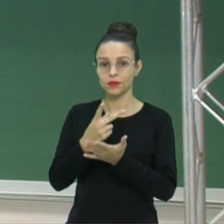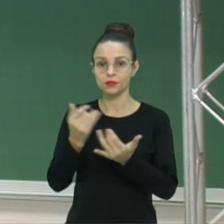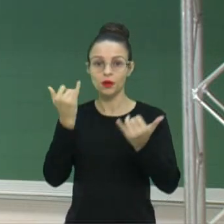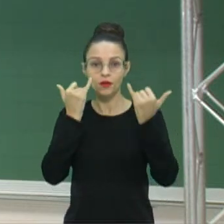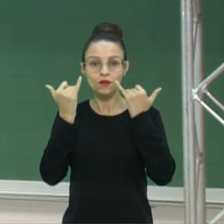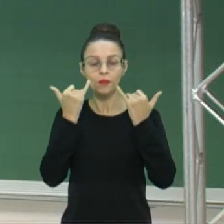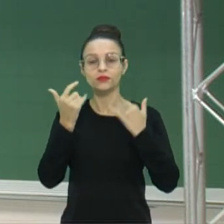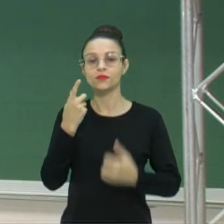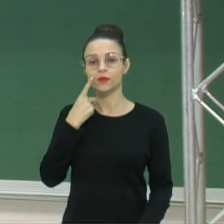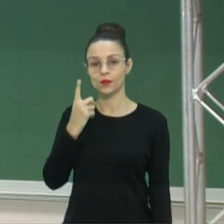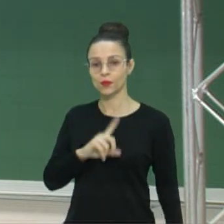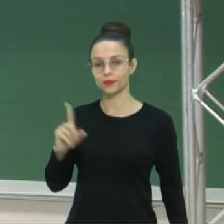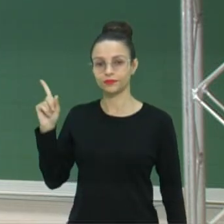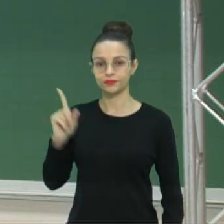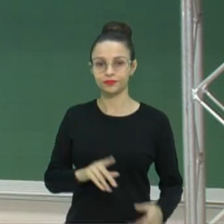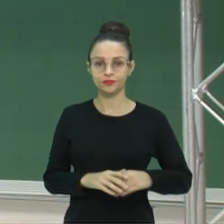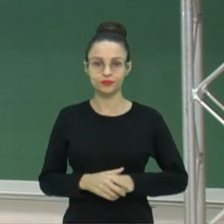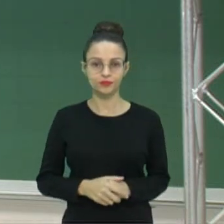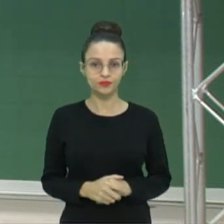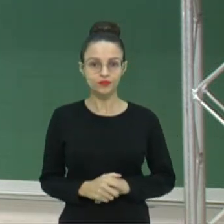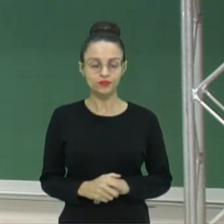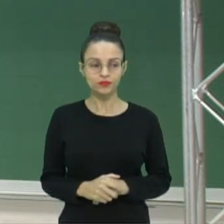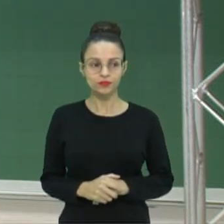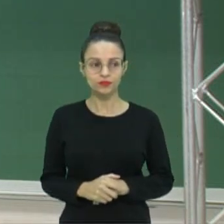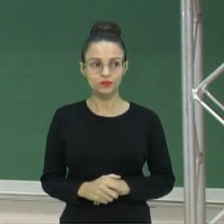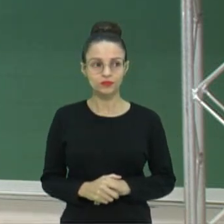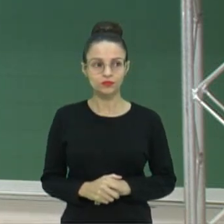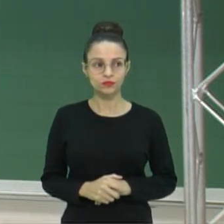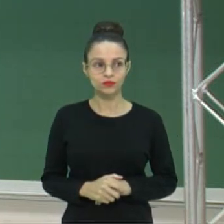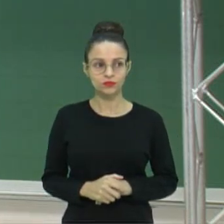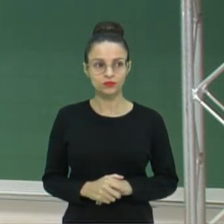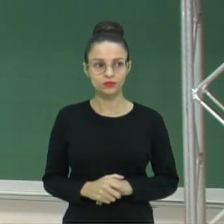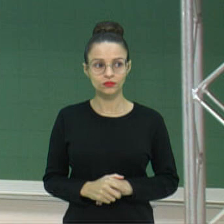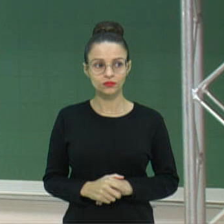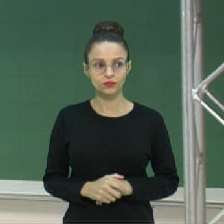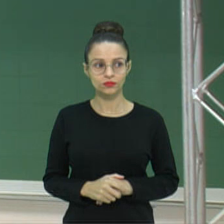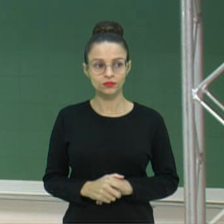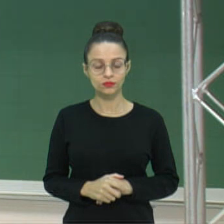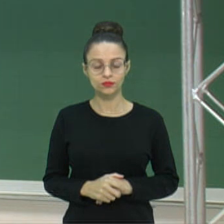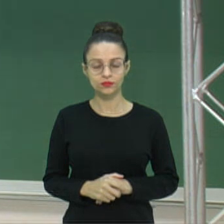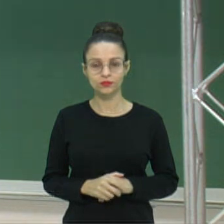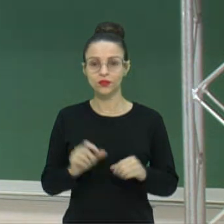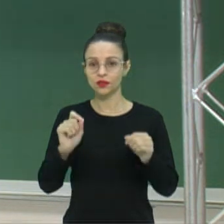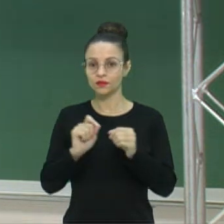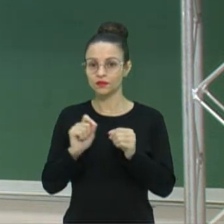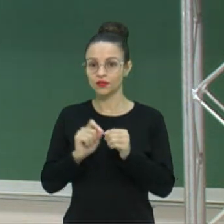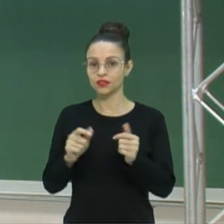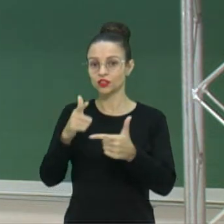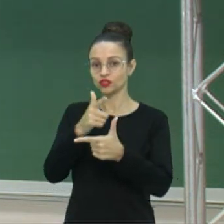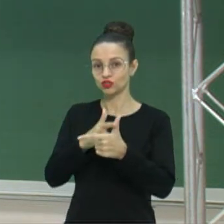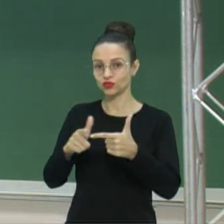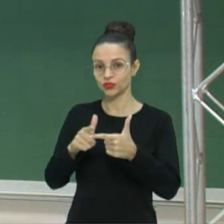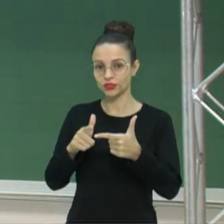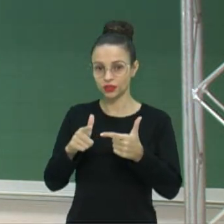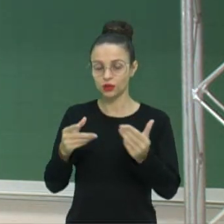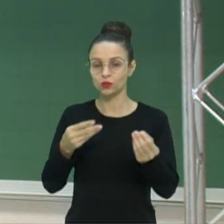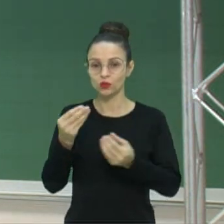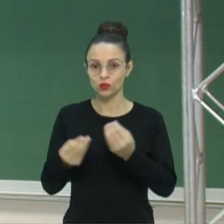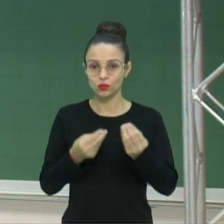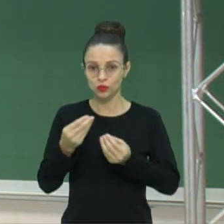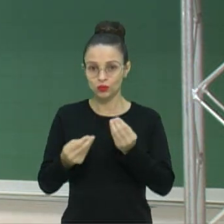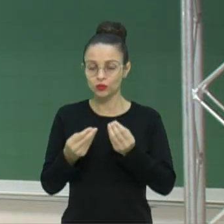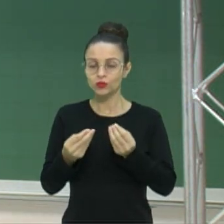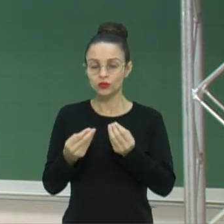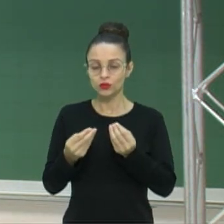posso fazer o seguinte: eu posso vir aqui, certo? E fazer uma divisão entre esses dois valores, que seria o